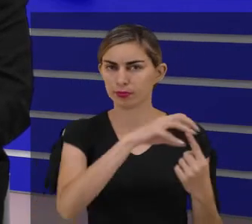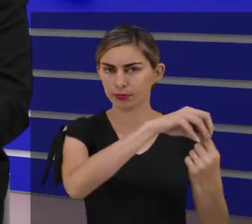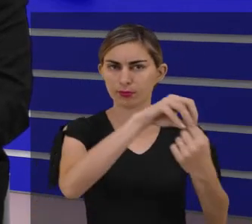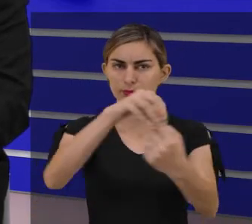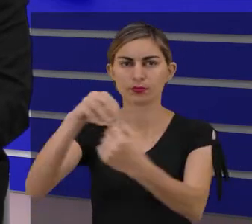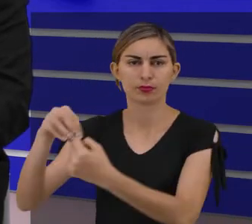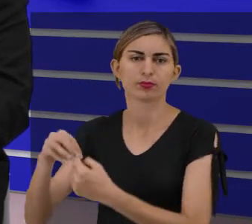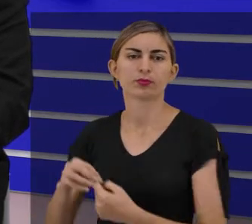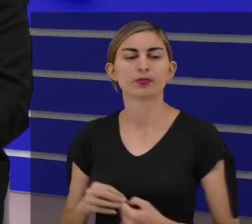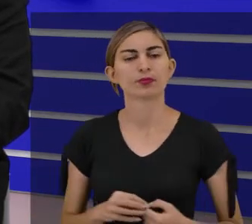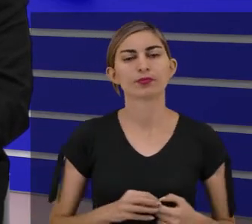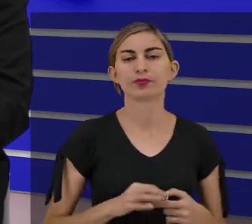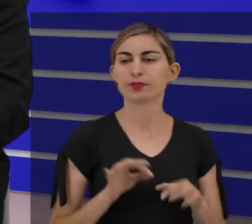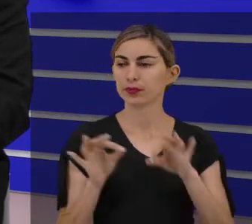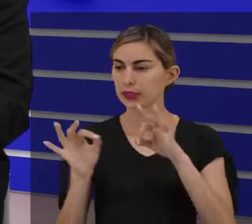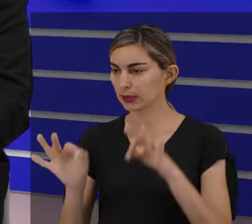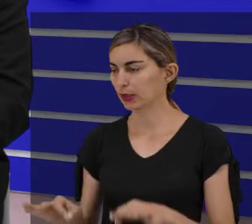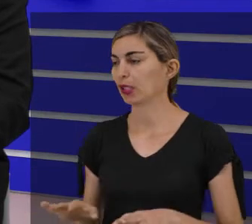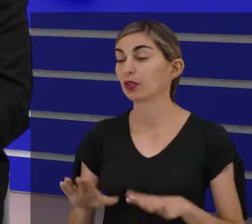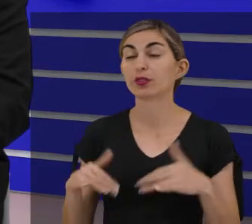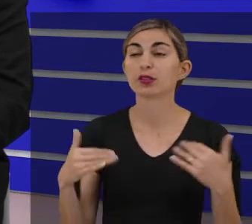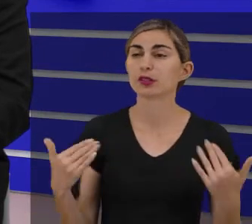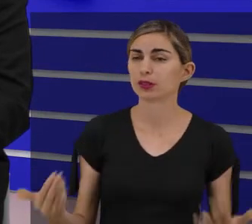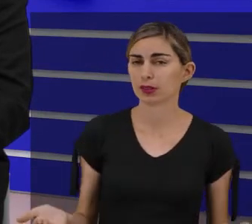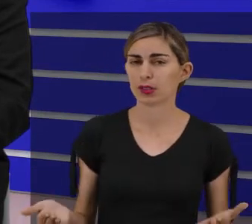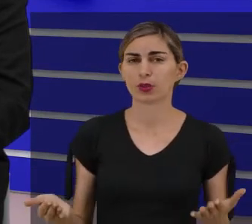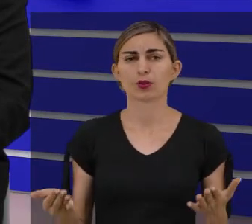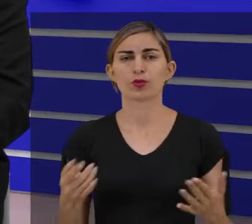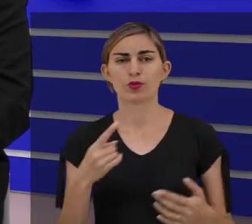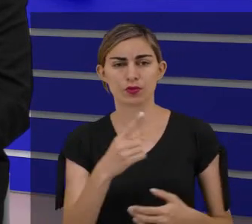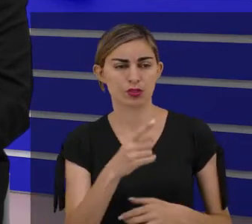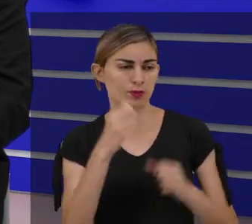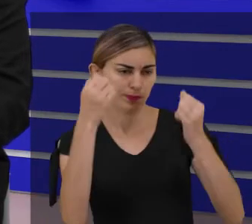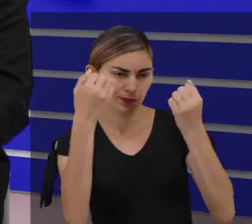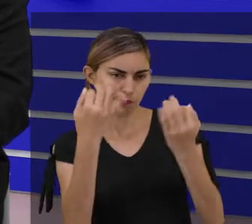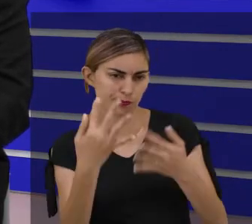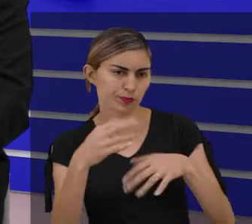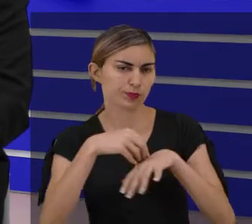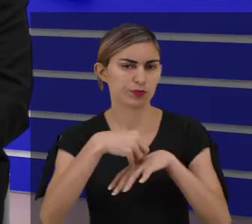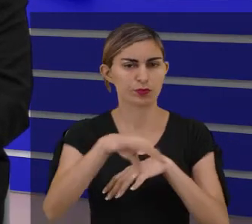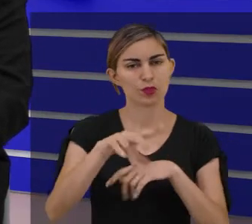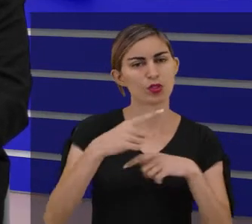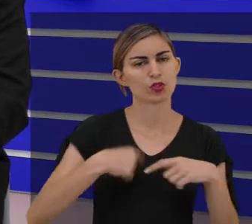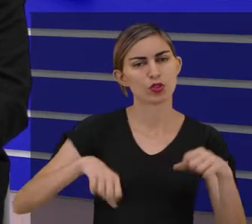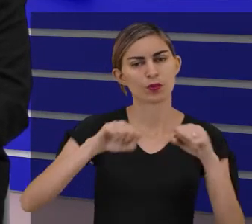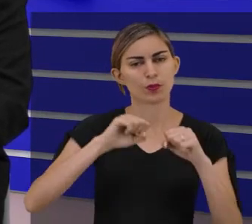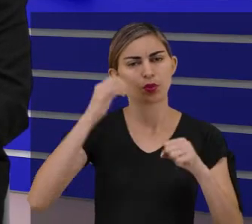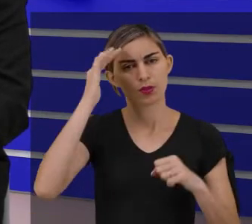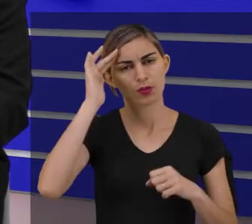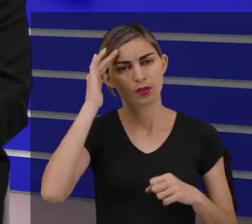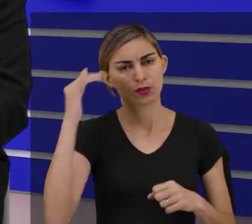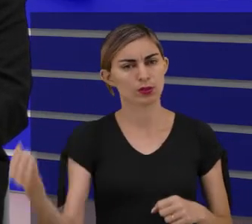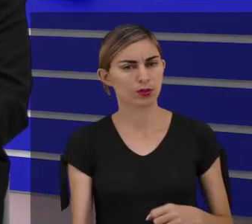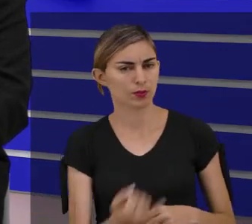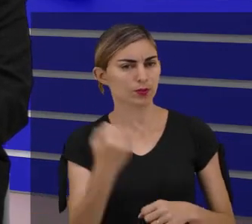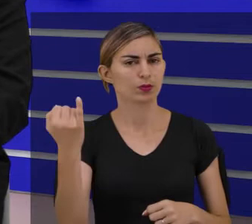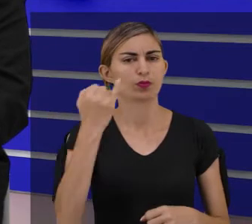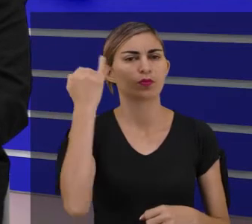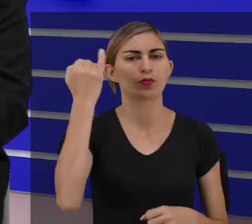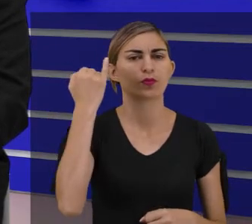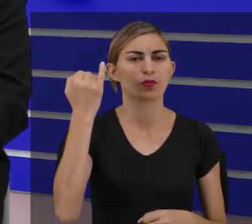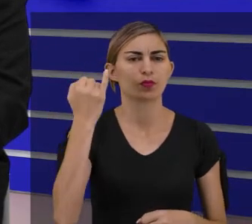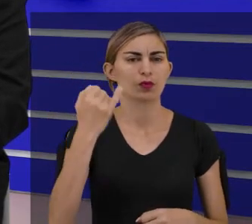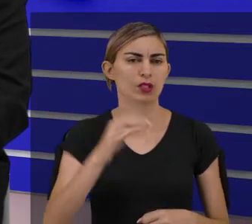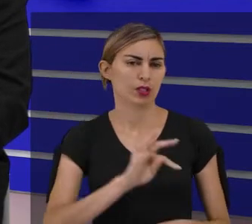mais na frente. Certo. Então, diante dessa sua explanação, a gente pode compreender a importância